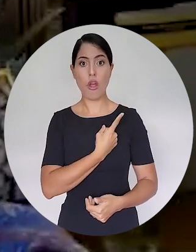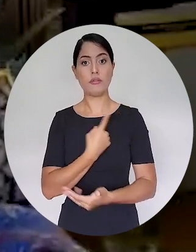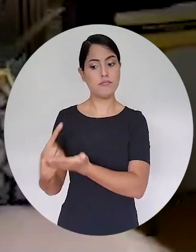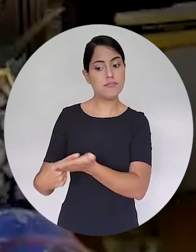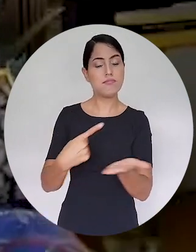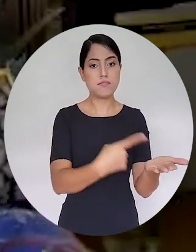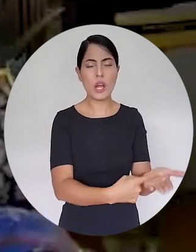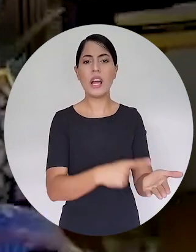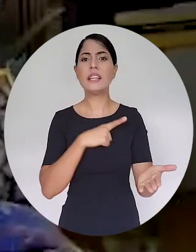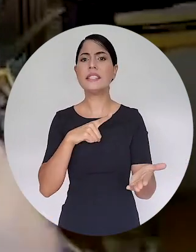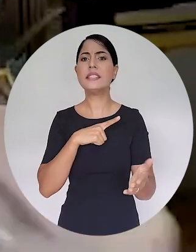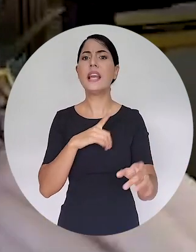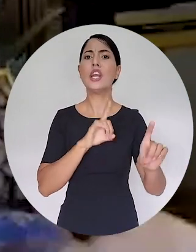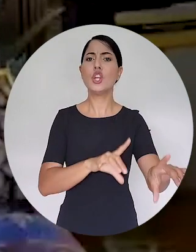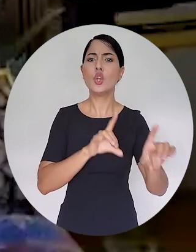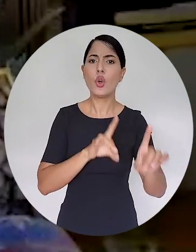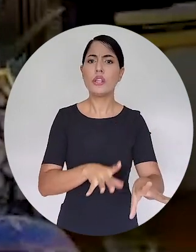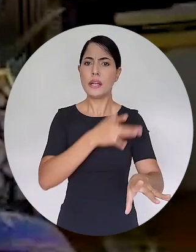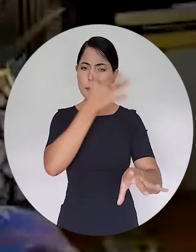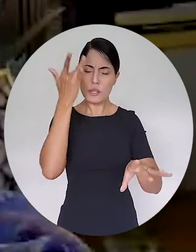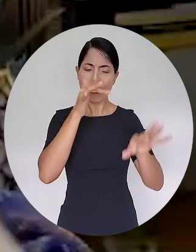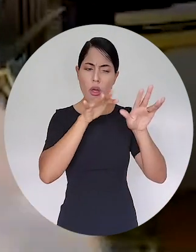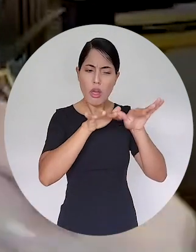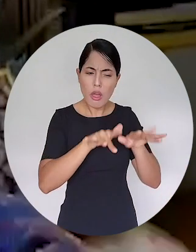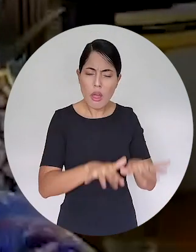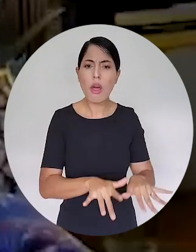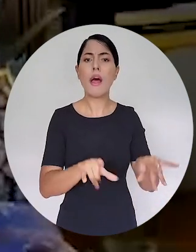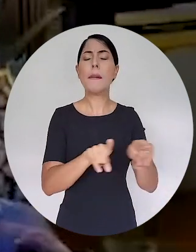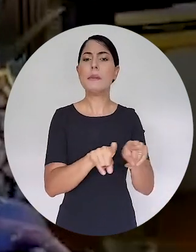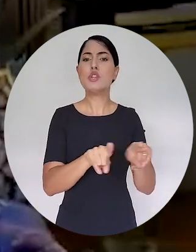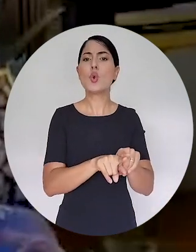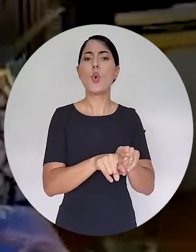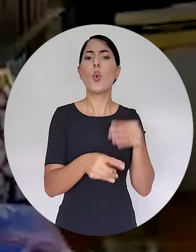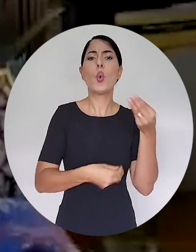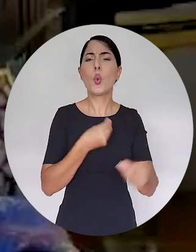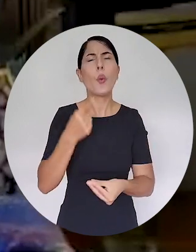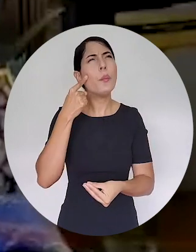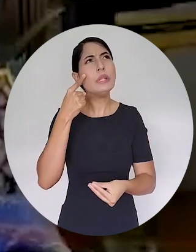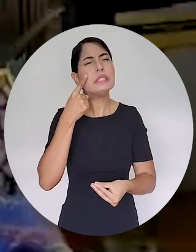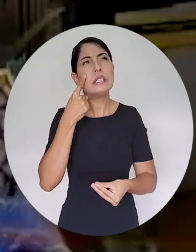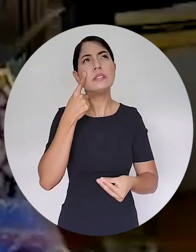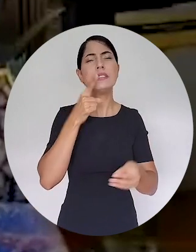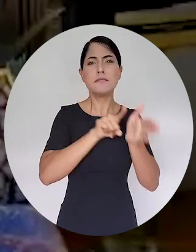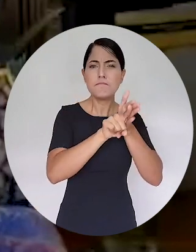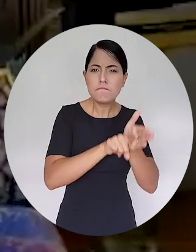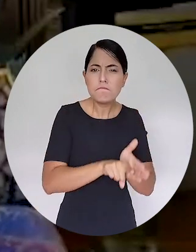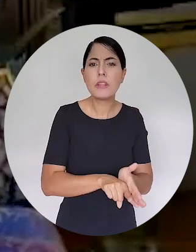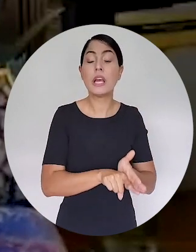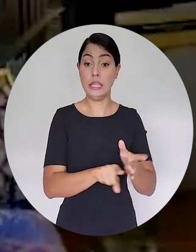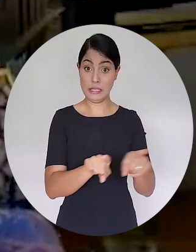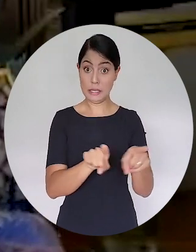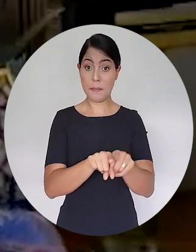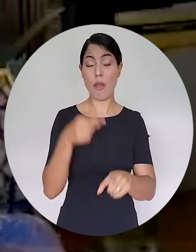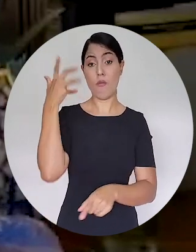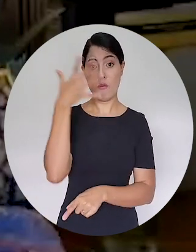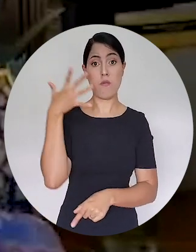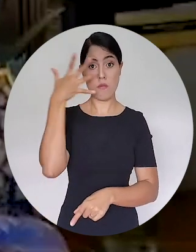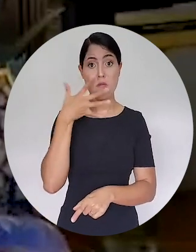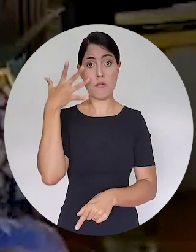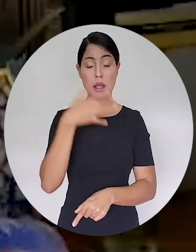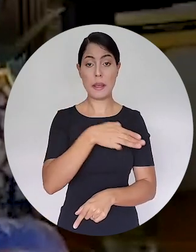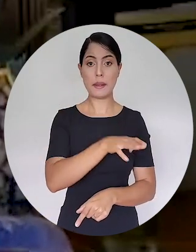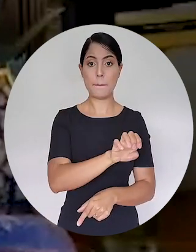de doutrina, muita gente começou a escrever, começou a pensar, começou a falar, e a gente sabe que a mediação, ela é uma mudança